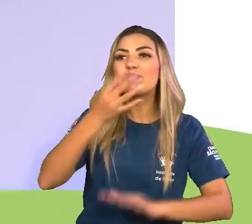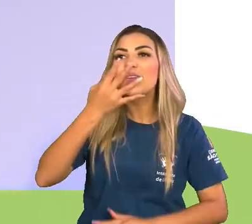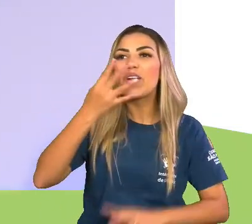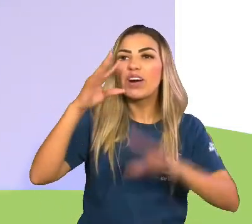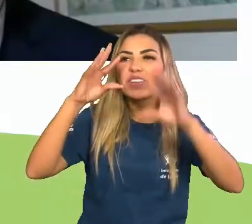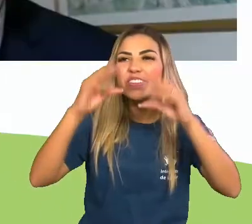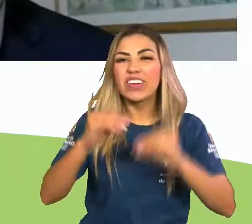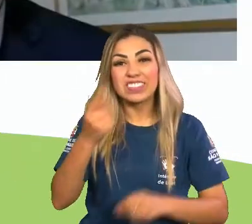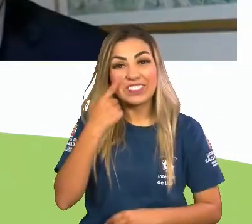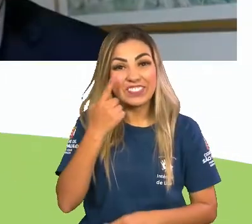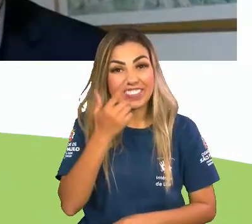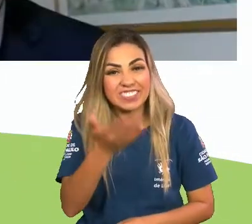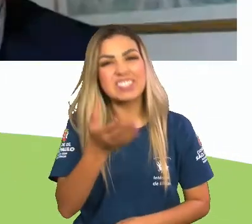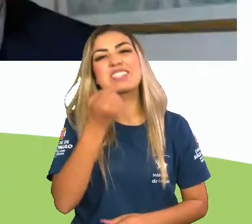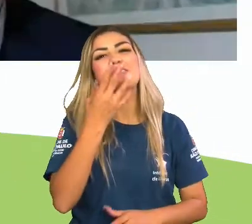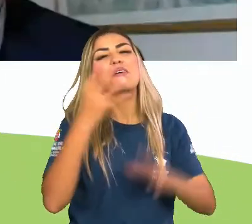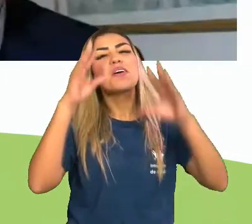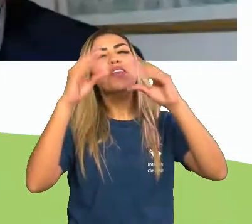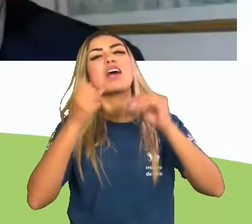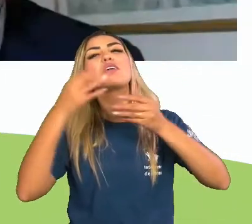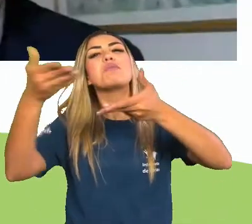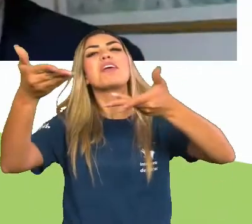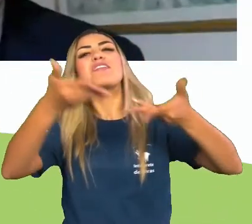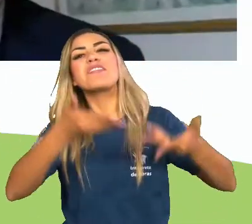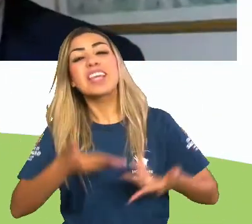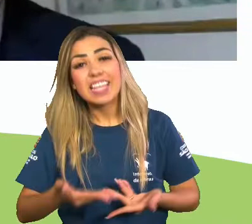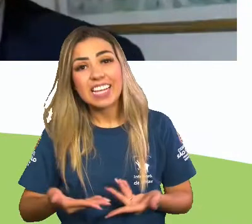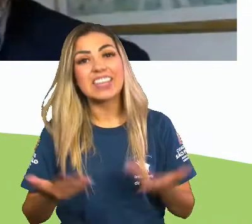o Gustavo aí. Seja muito bem-vindo. Boa noite, Gustavo.